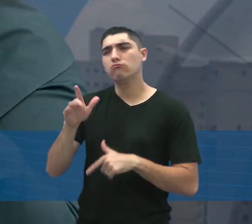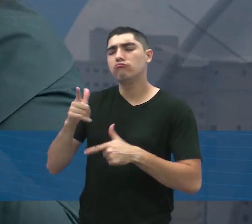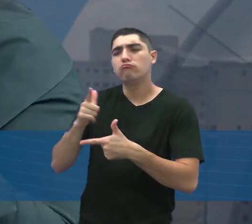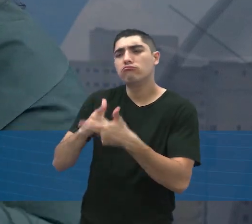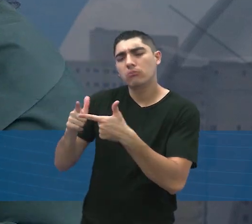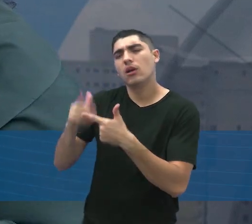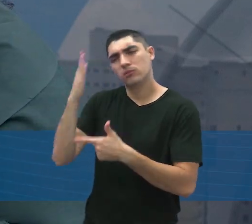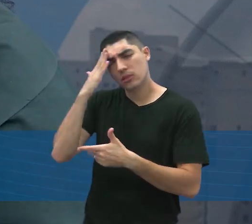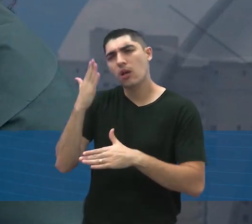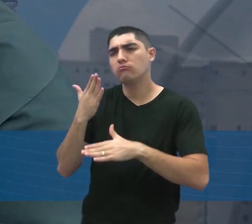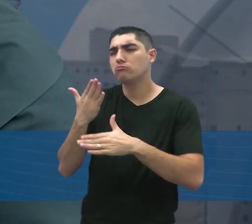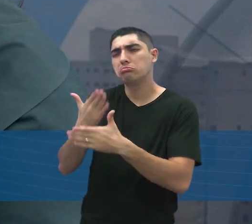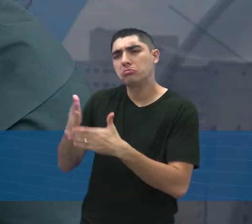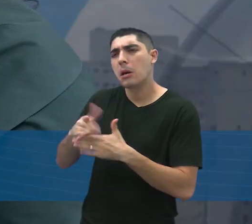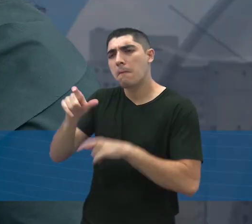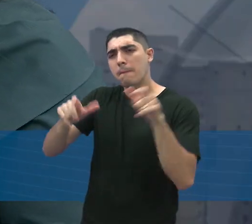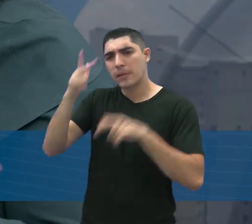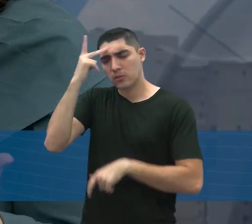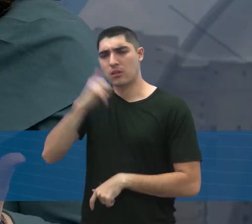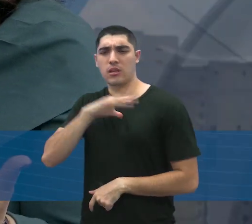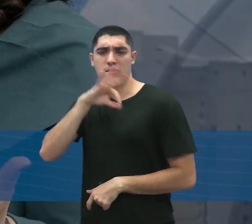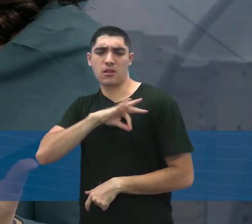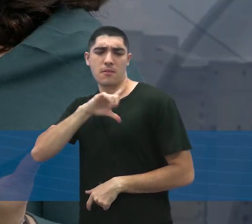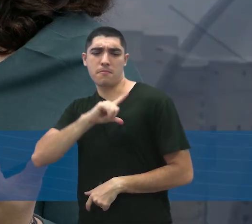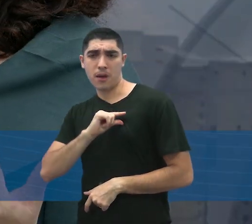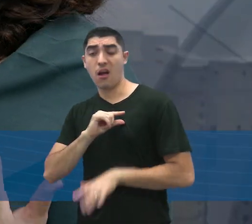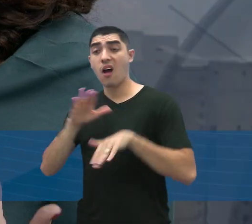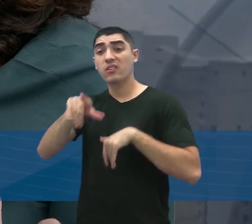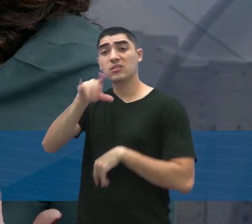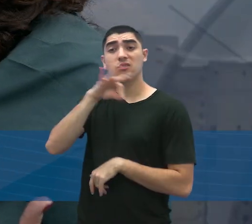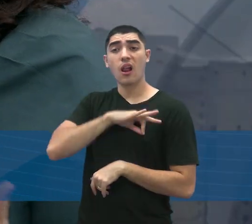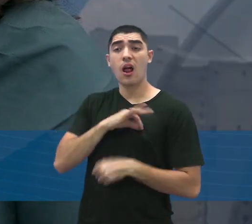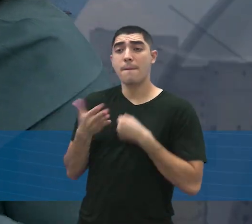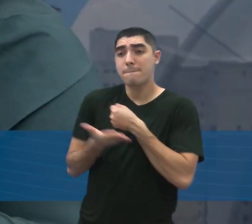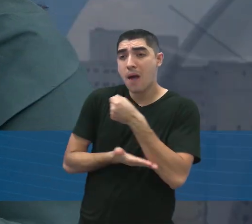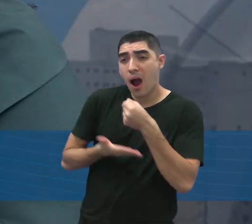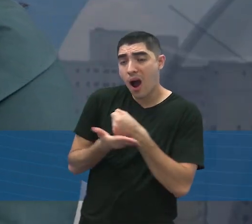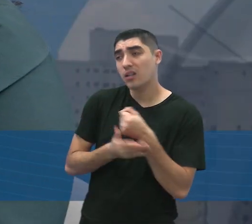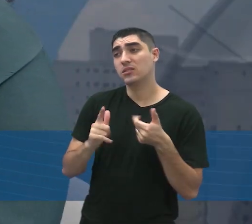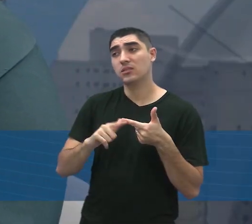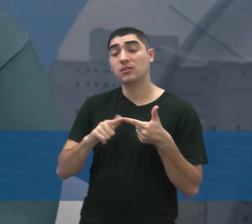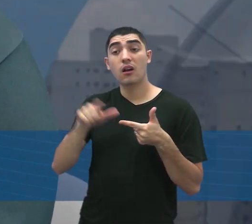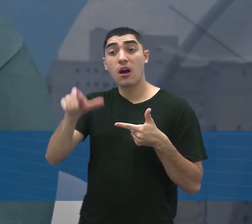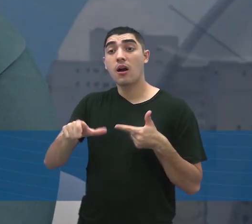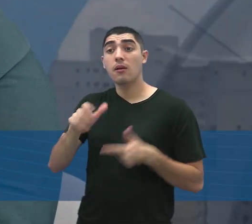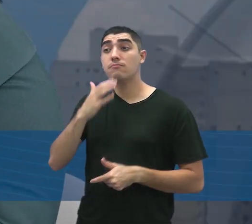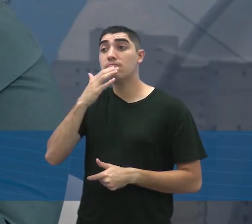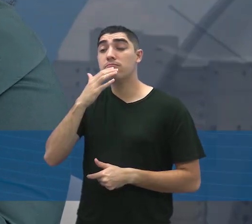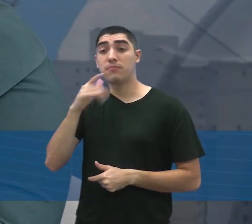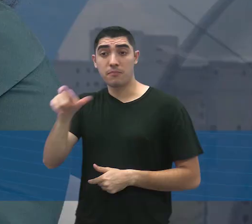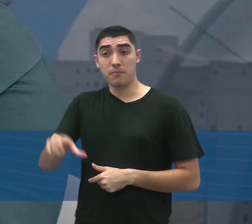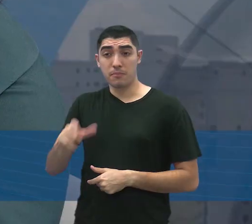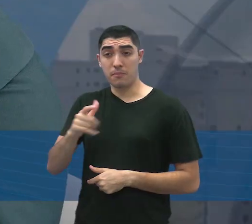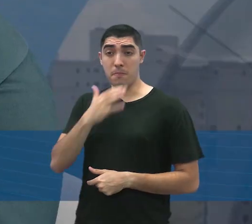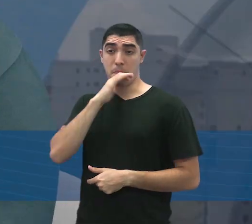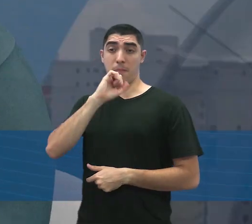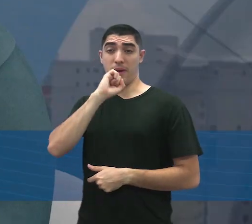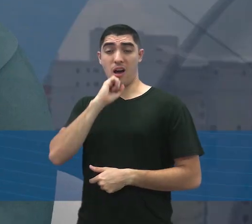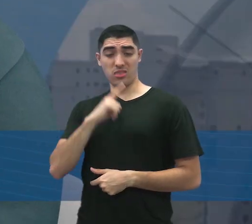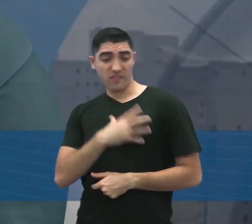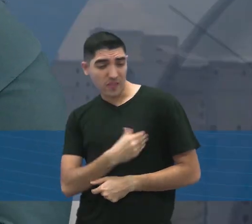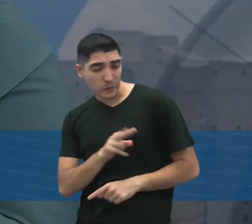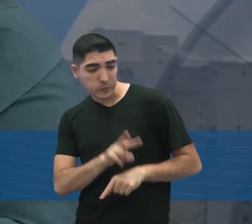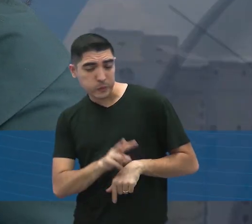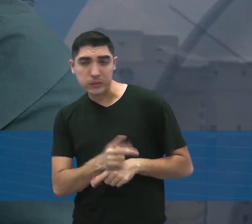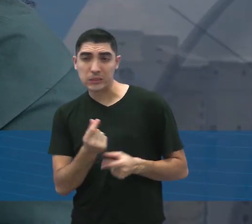uma renda muito pequena, e pode ser que estejamos falando aqui com quem ganha um salário mínimo, falando com pai de família que precisa administrar um valor